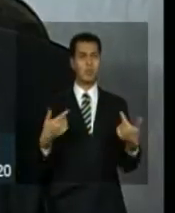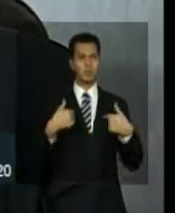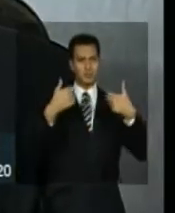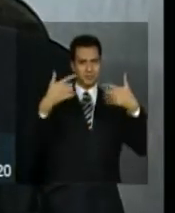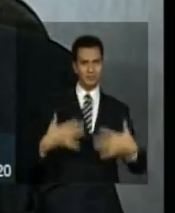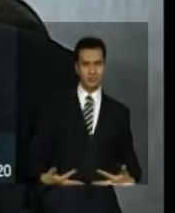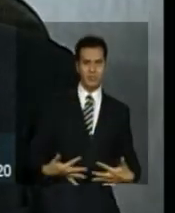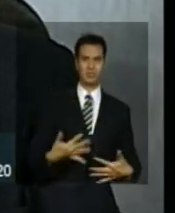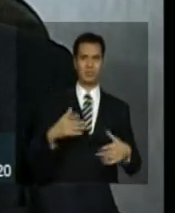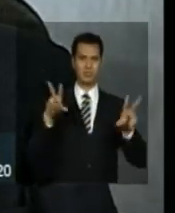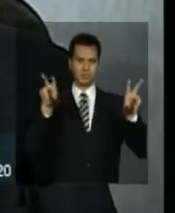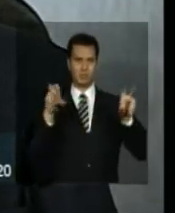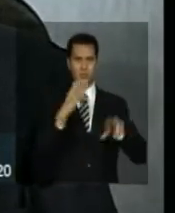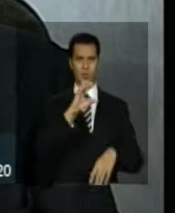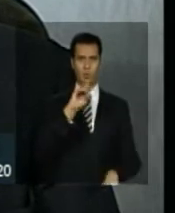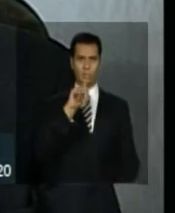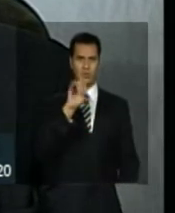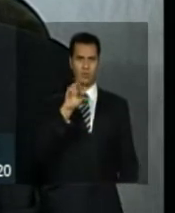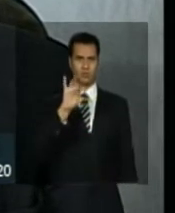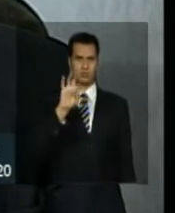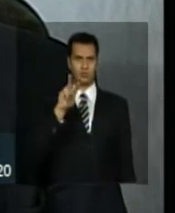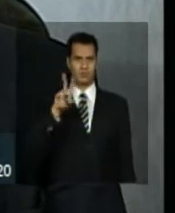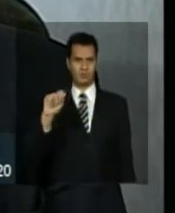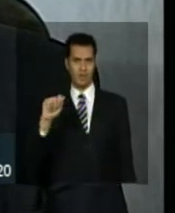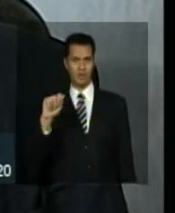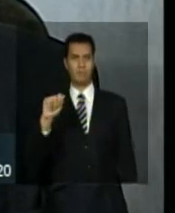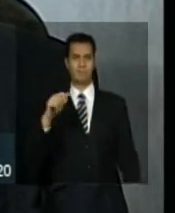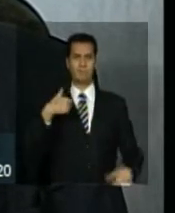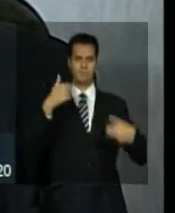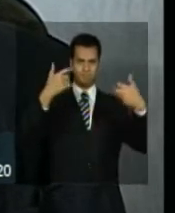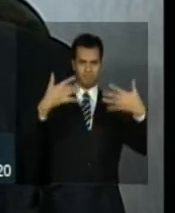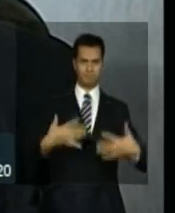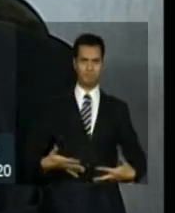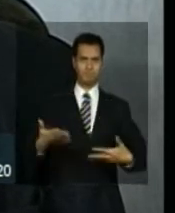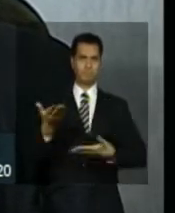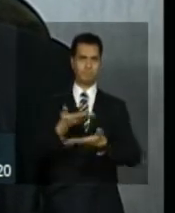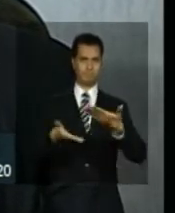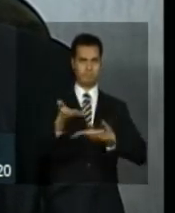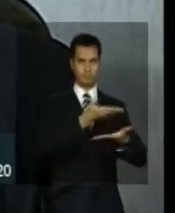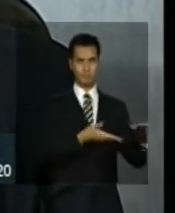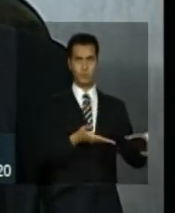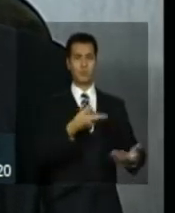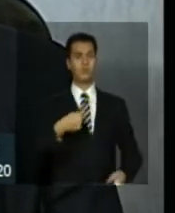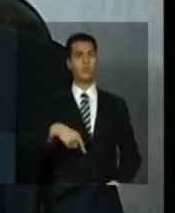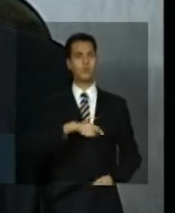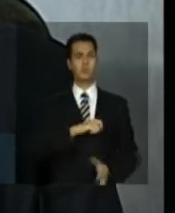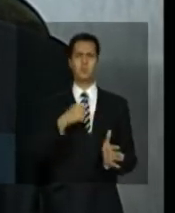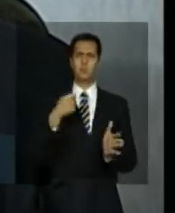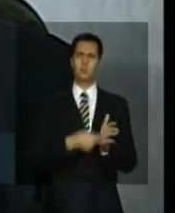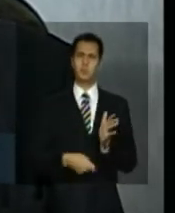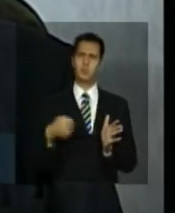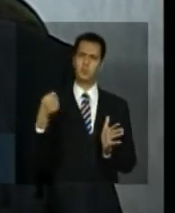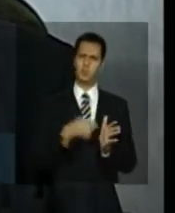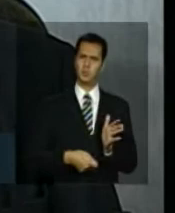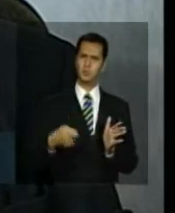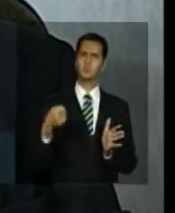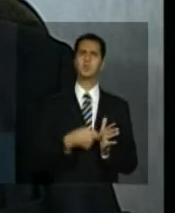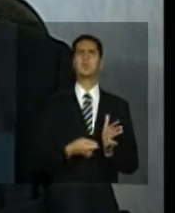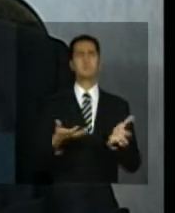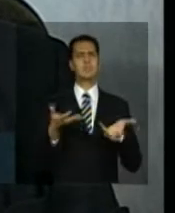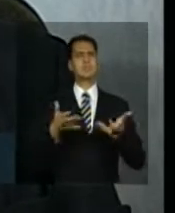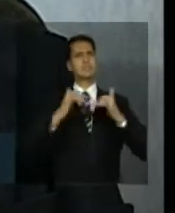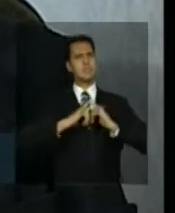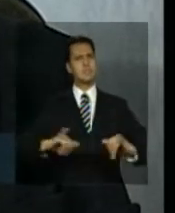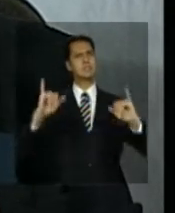cooperativa e nós com muita insistência na Parceria com as